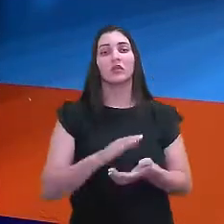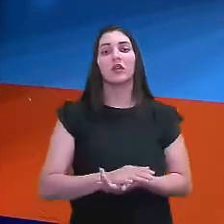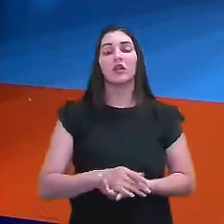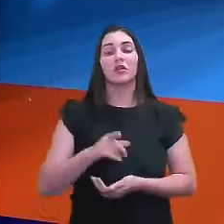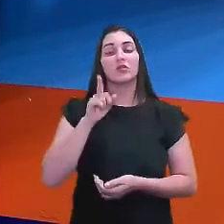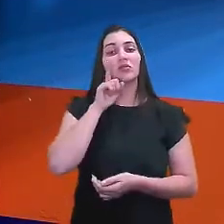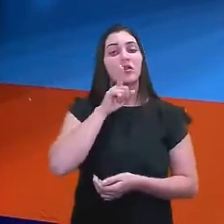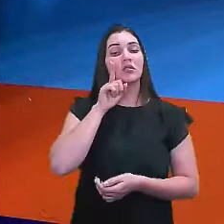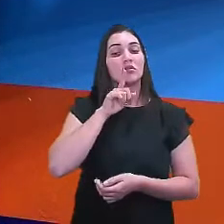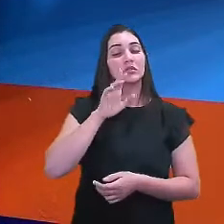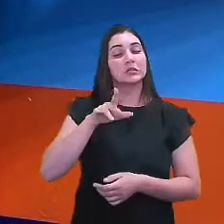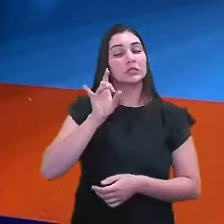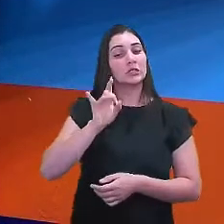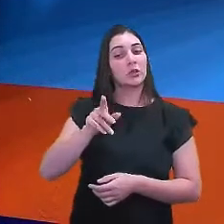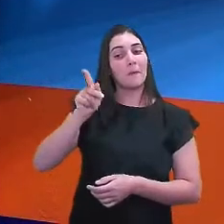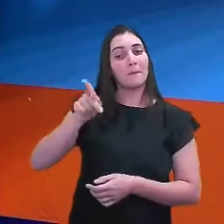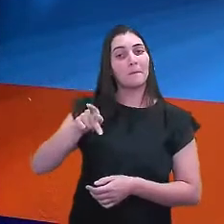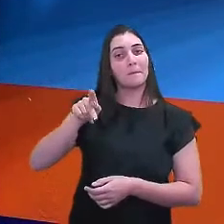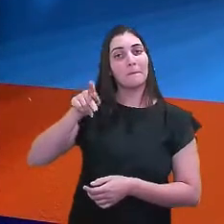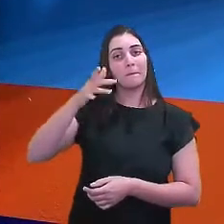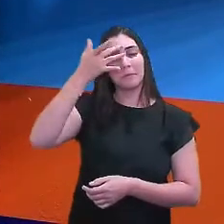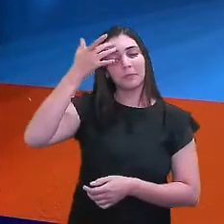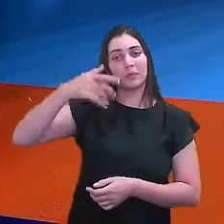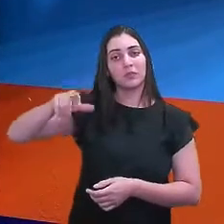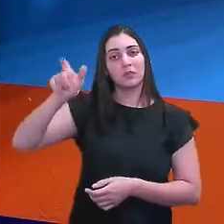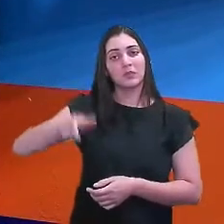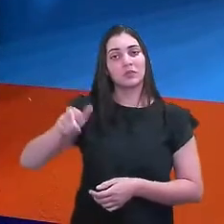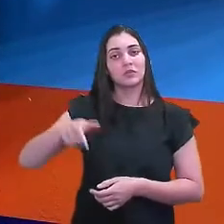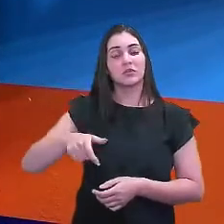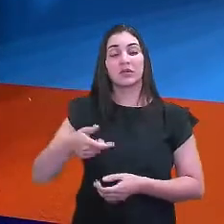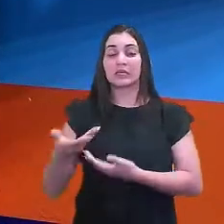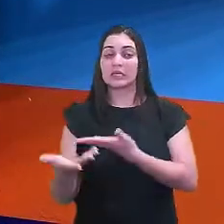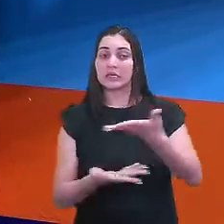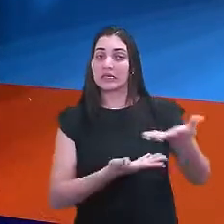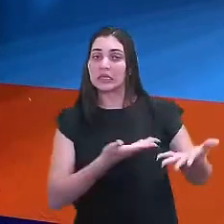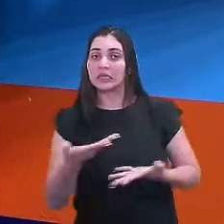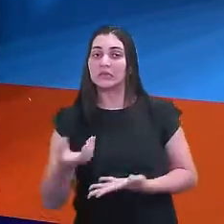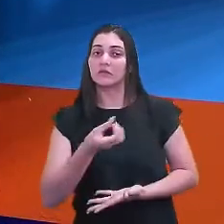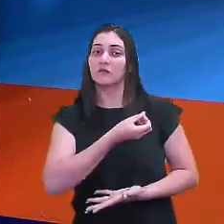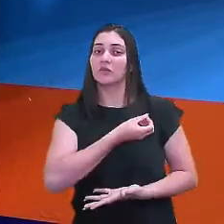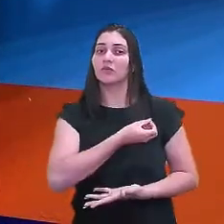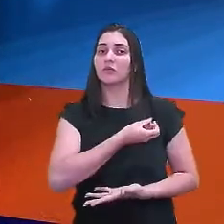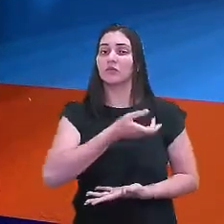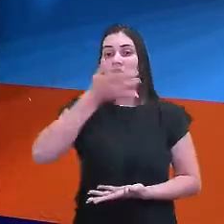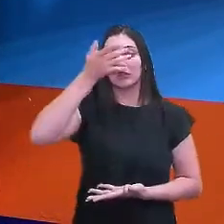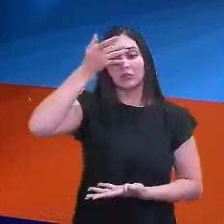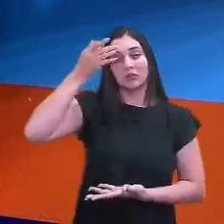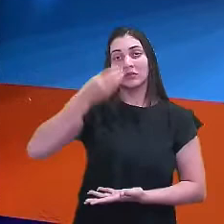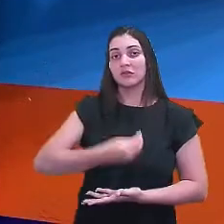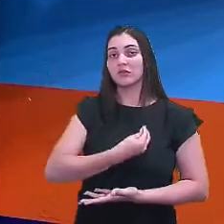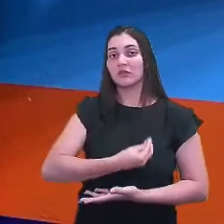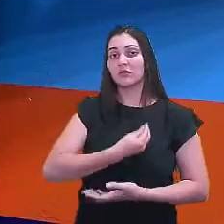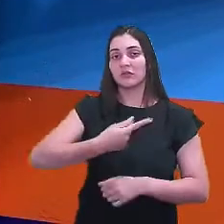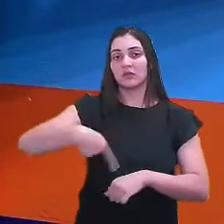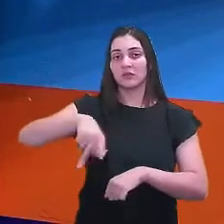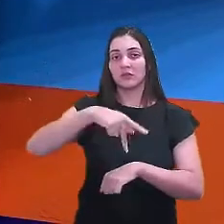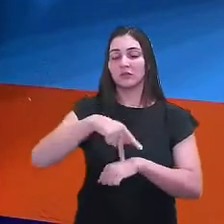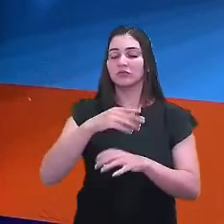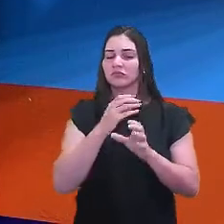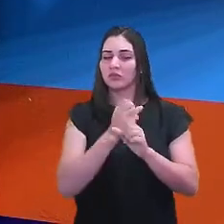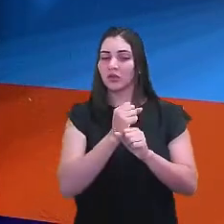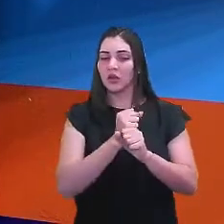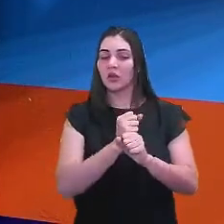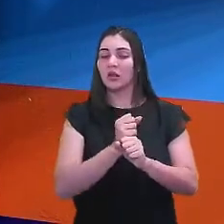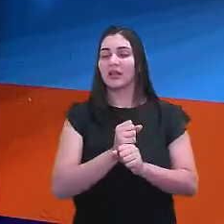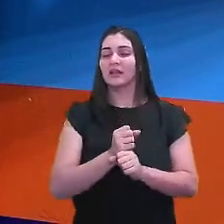aí, ele é um número que ele é relativo ao número de habitantes. É um cálculo feito de forma per capita,